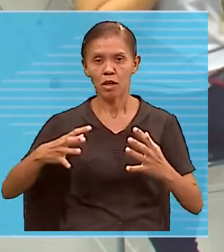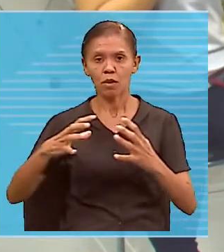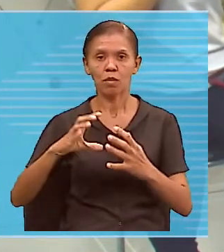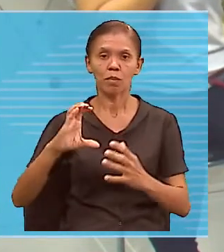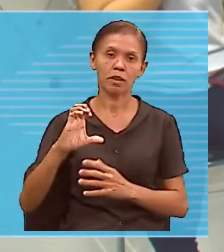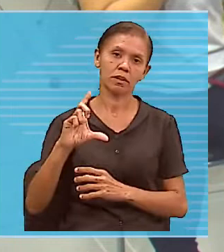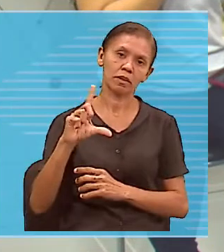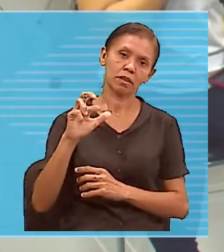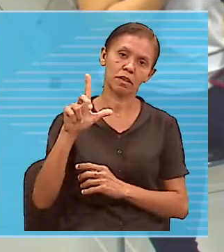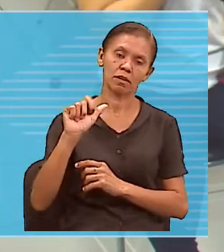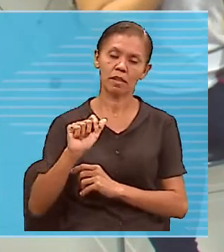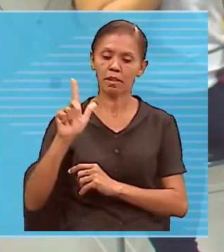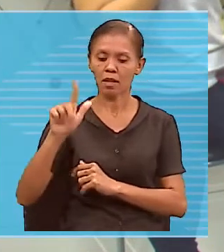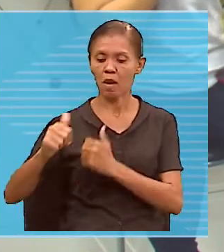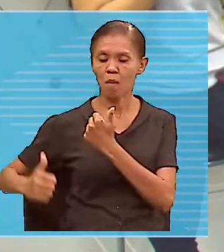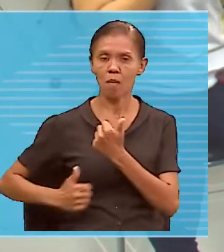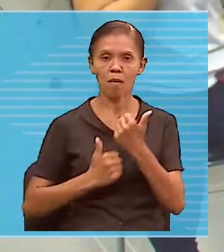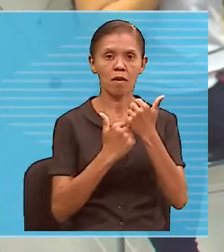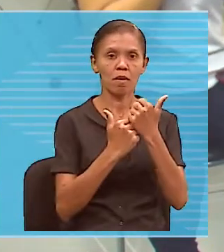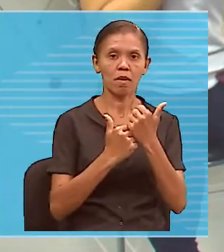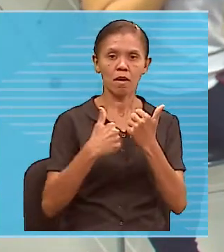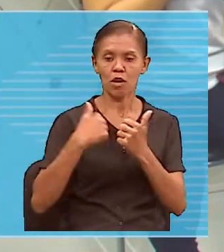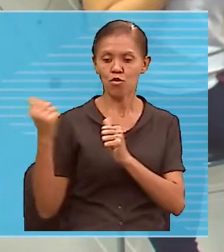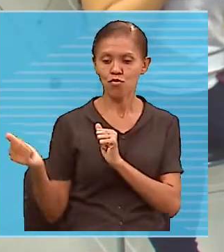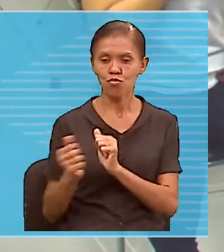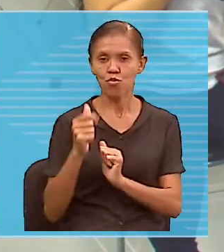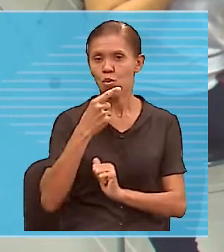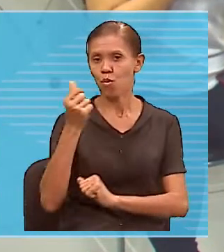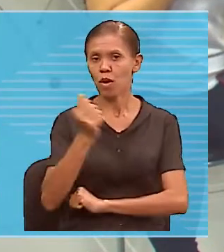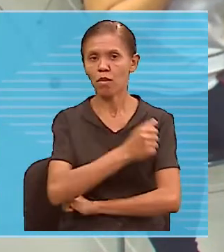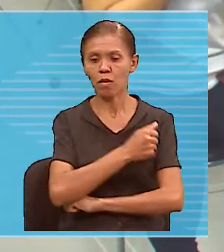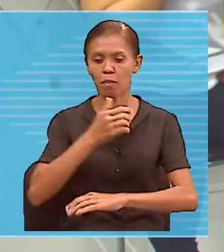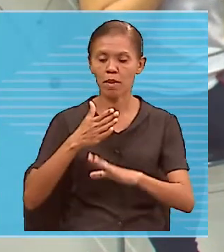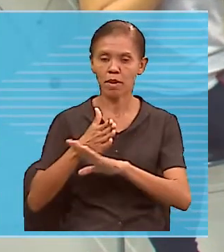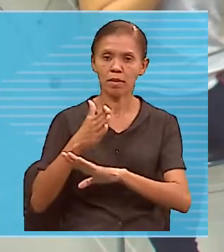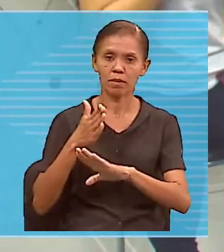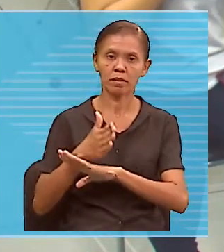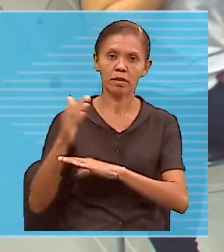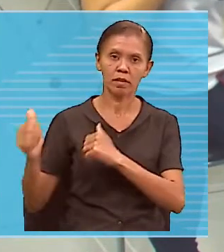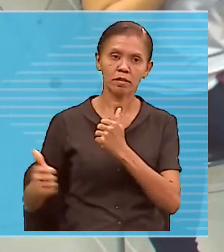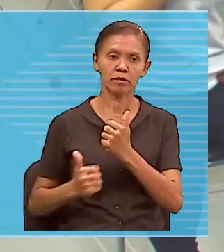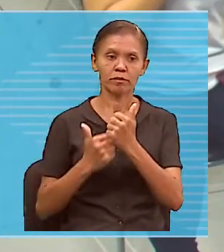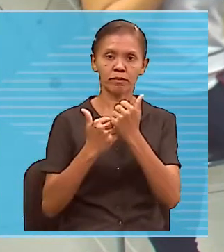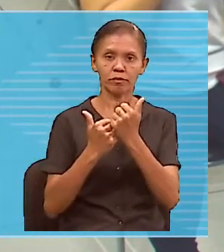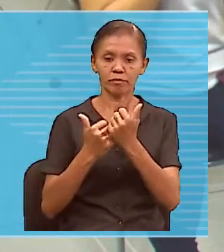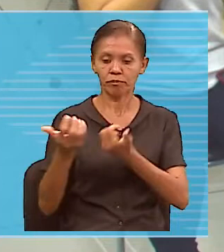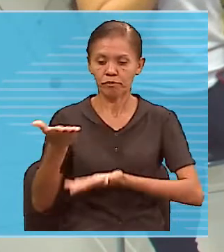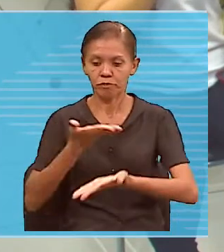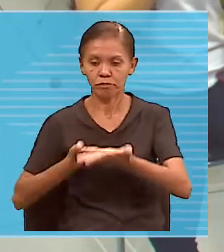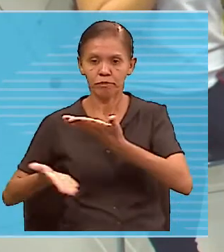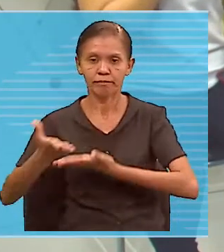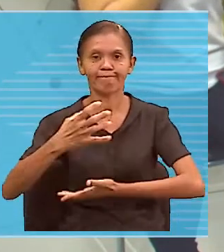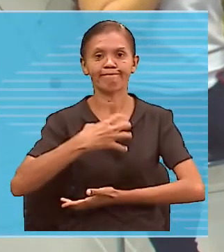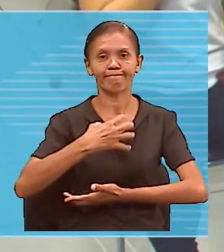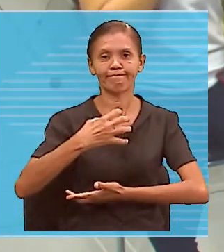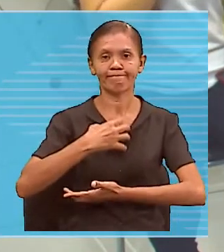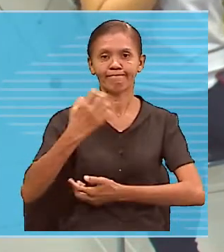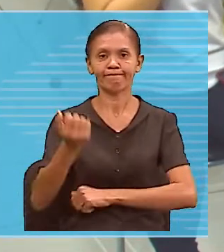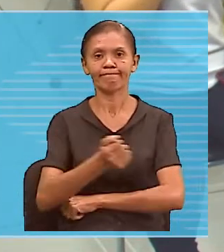que é um auxílio. Eu e Jaciel, nós fazemos parte disso, é um auxílio emocional para os nossos jovens,